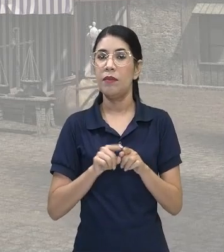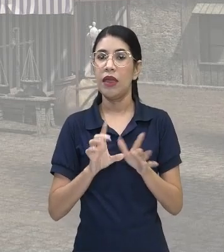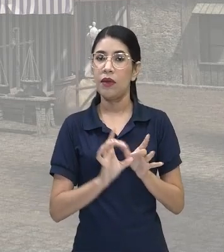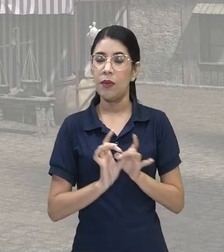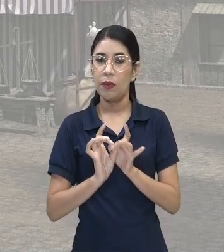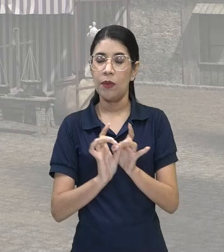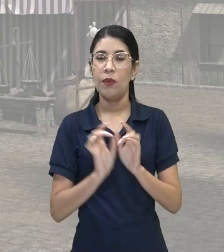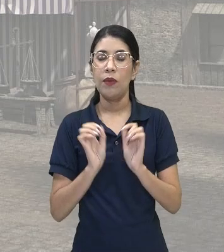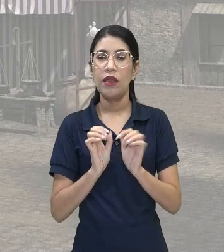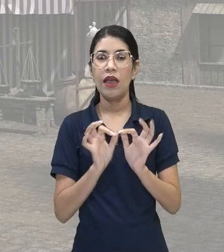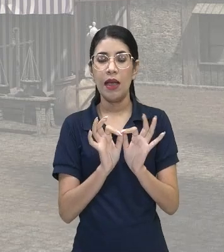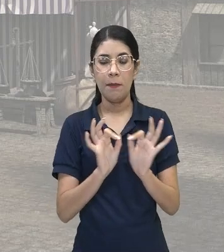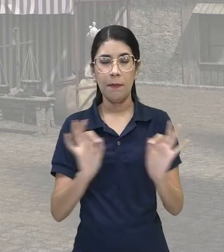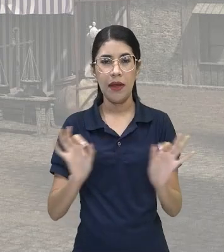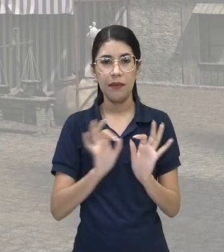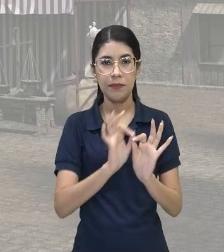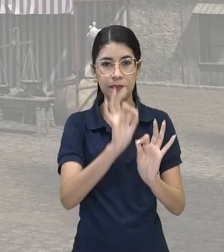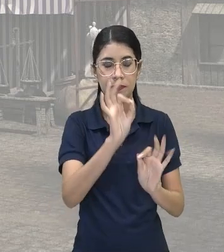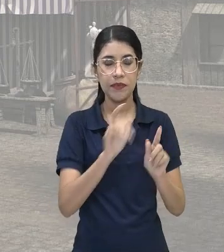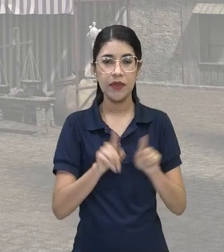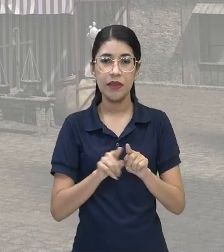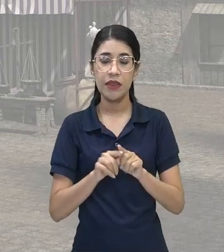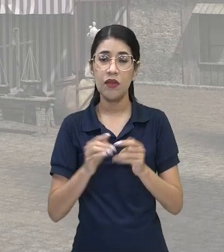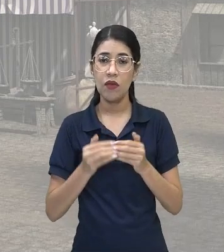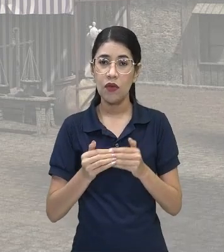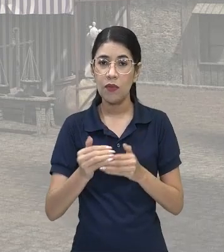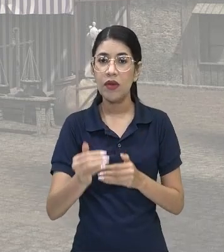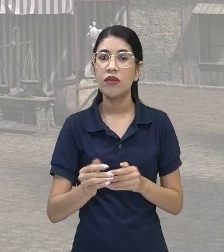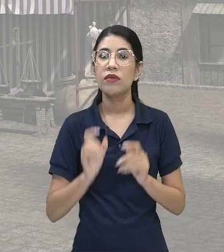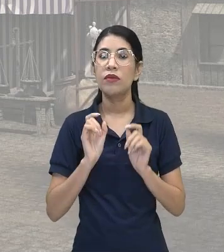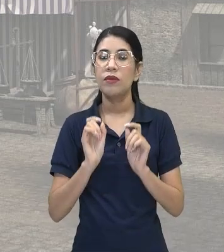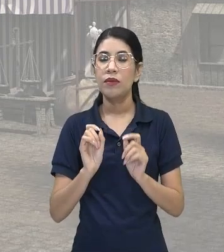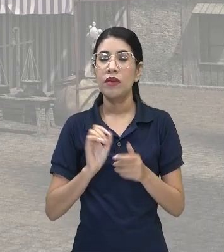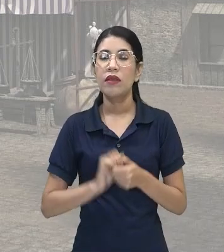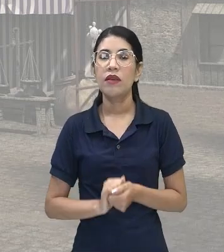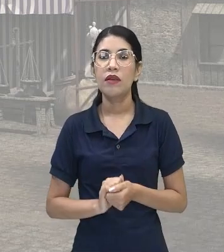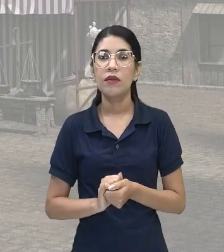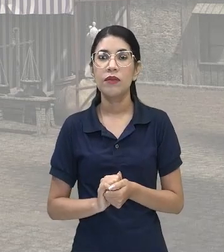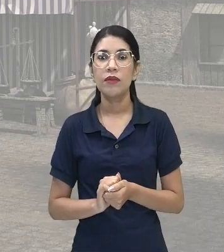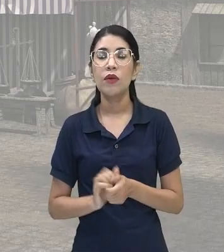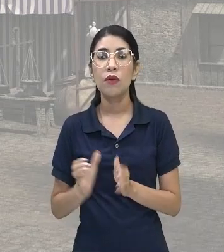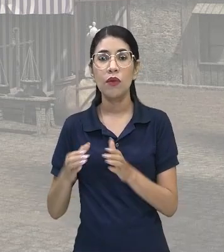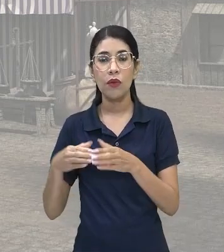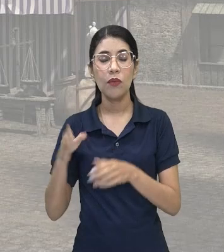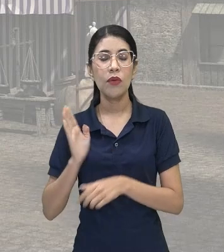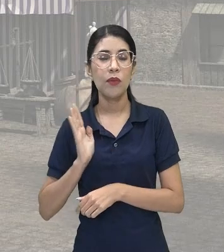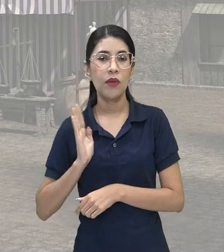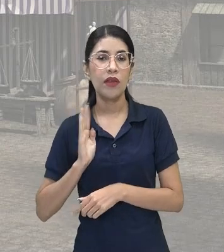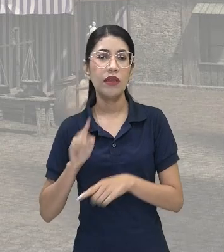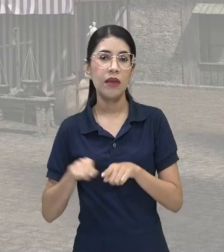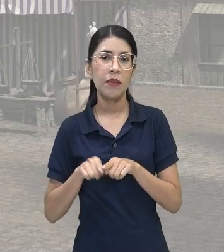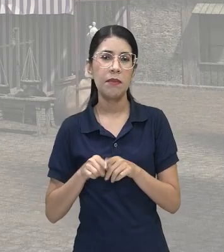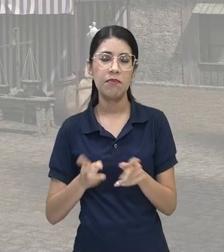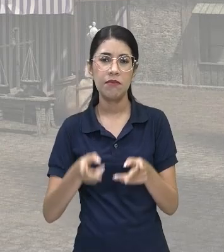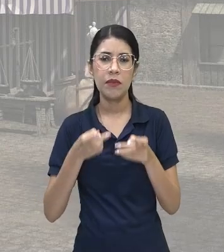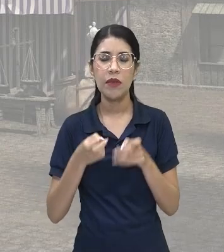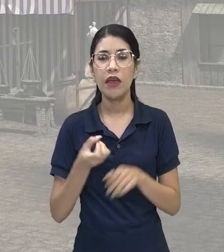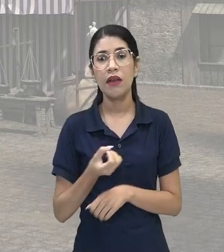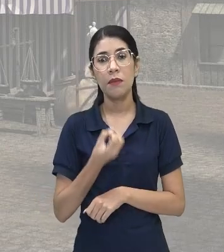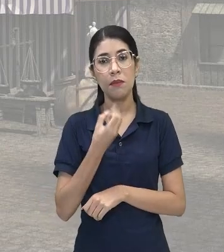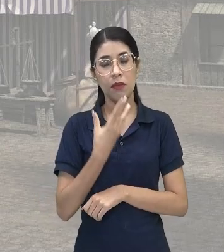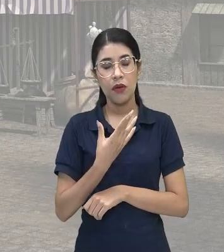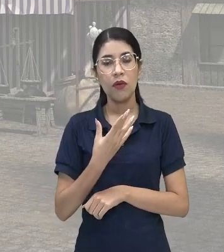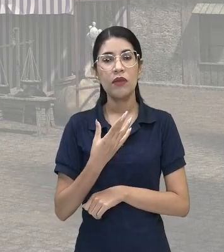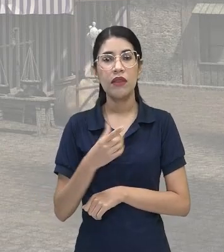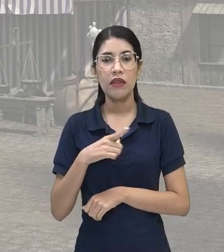de medida. Foi justamente nesse momento que a própria burguesia viu que era vantajoso que existisse